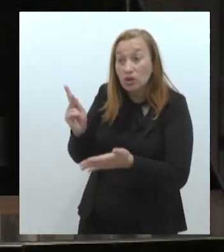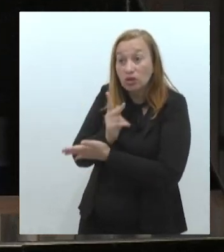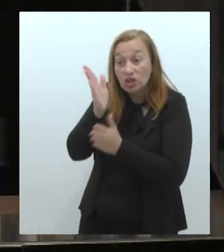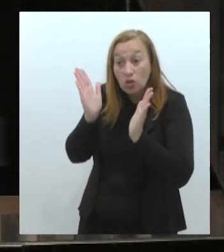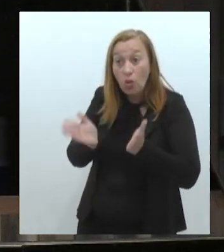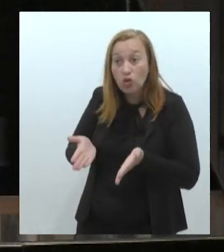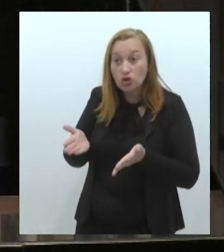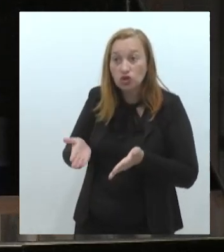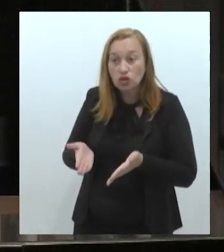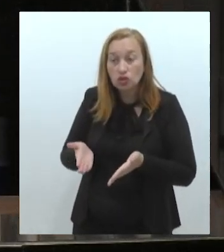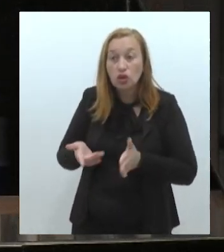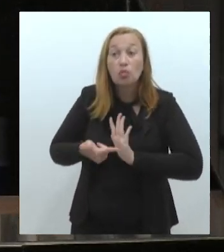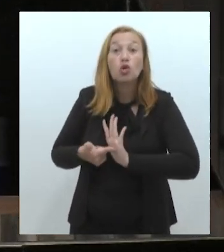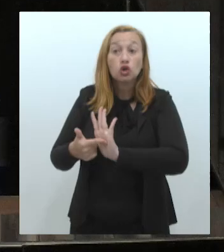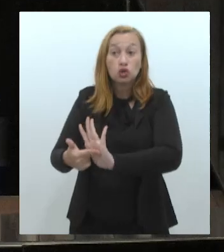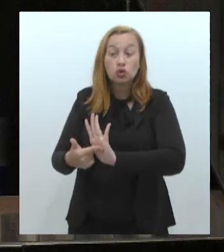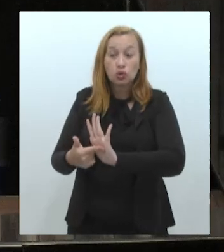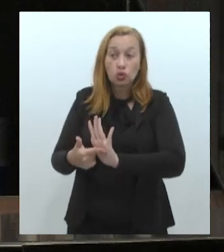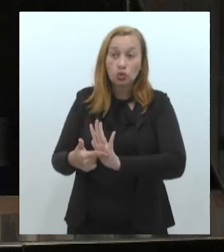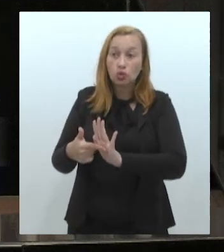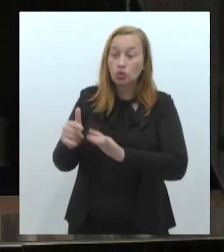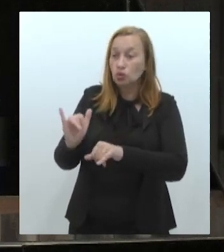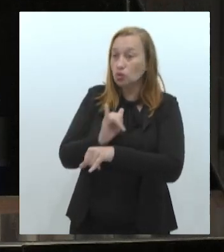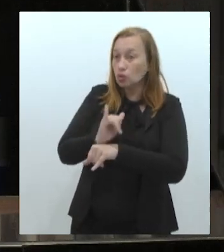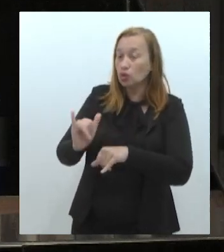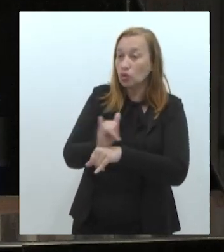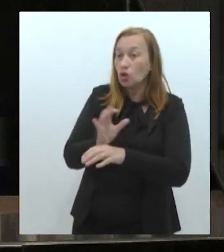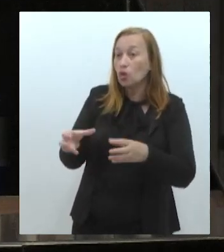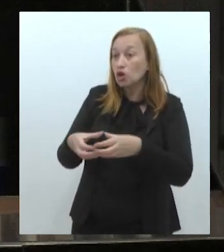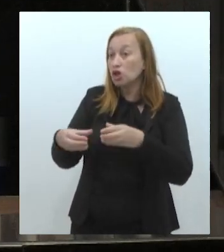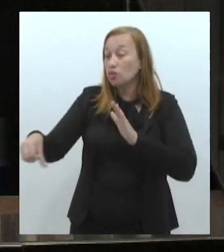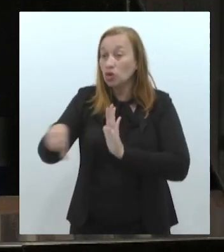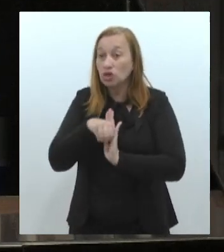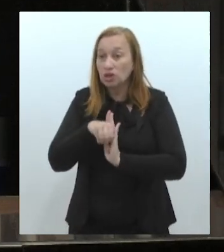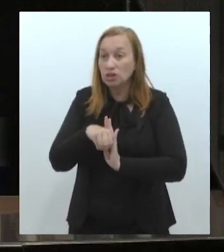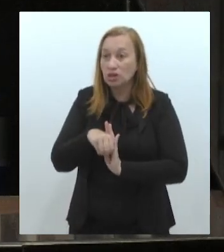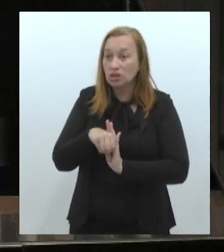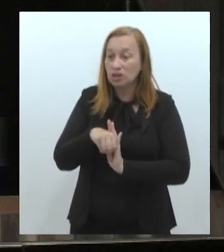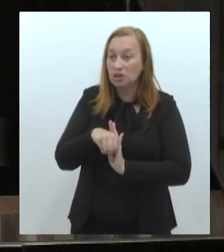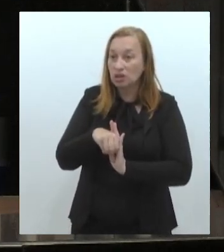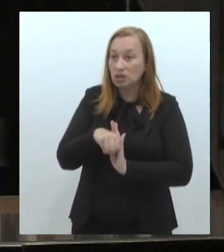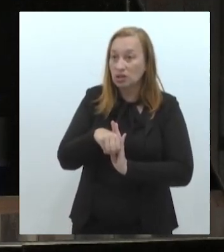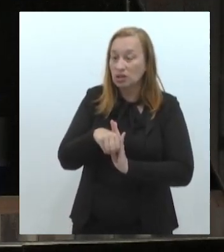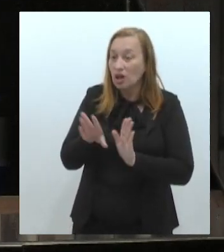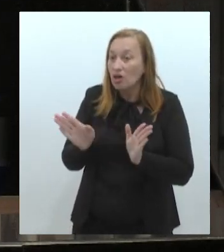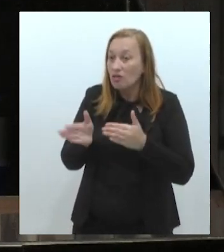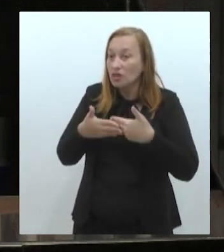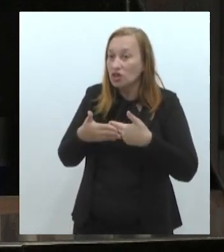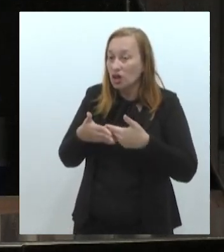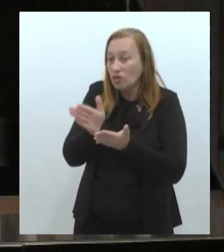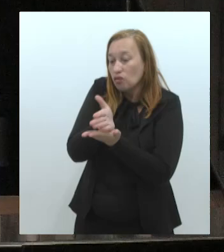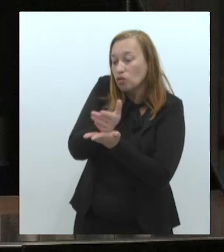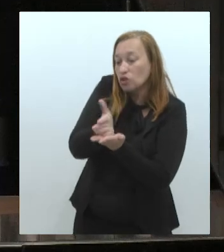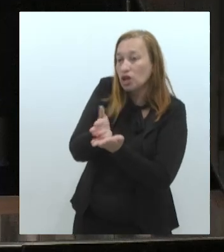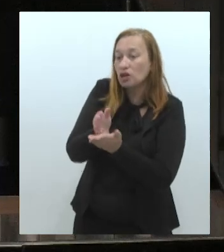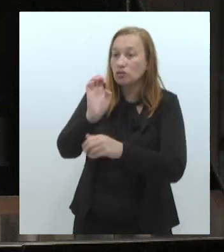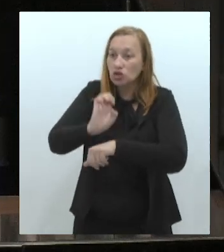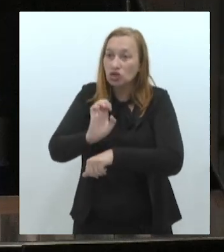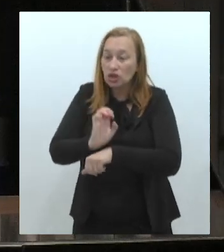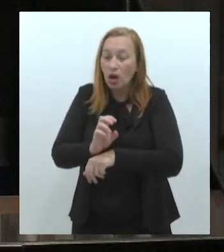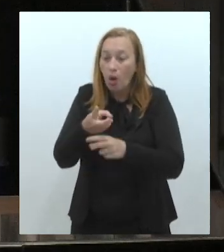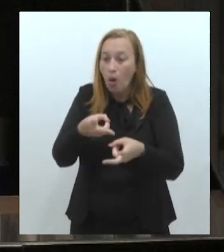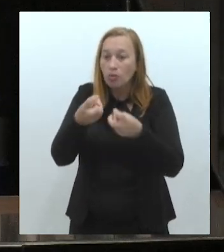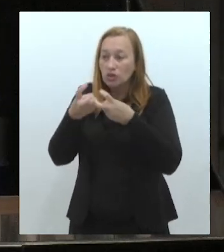hoje. Que apontou que desarticular o crime organizado era fechar as fronteiras do Estado, era observar